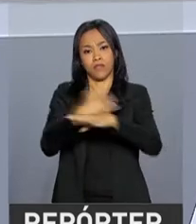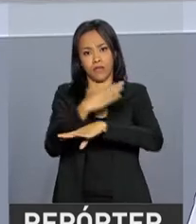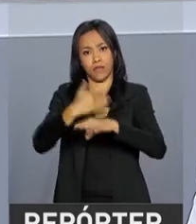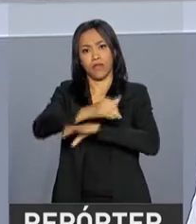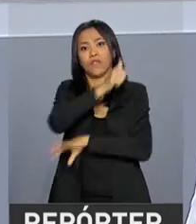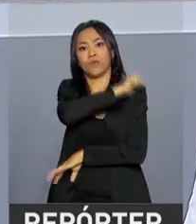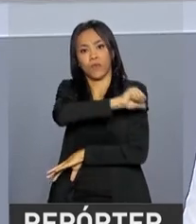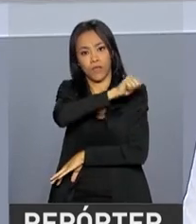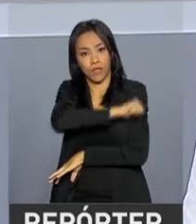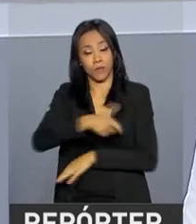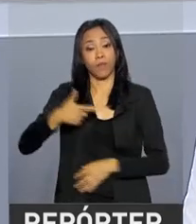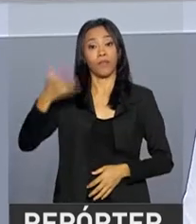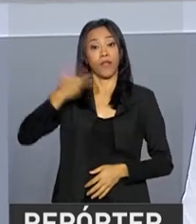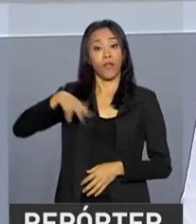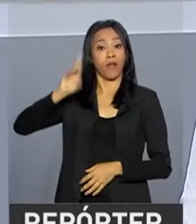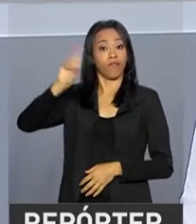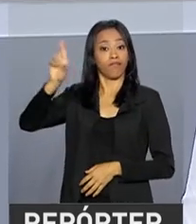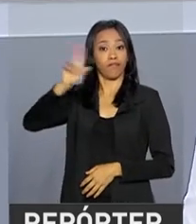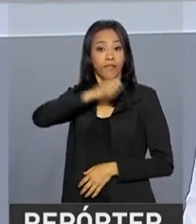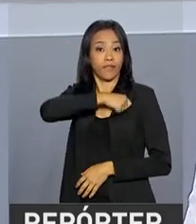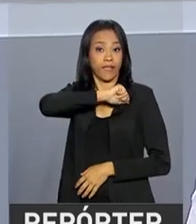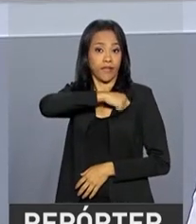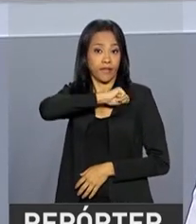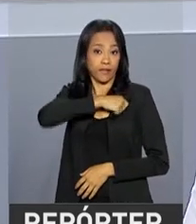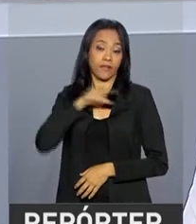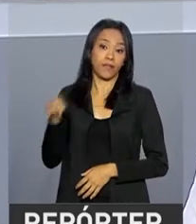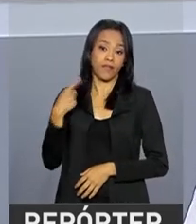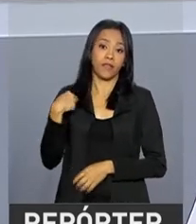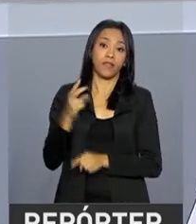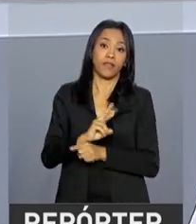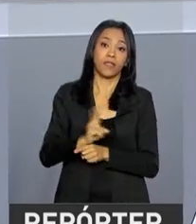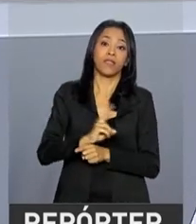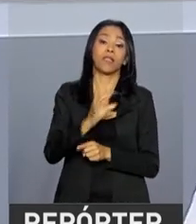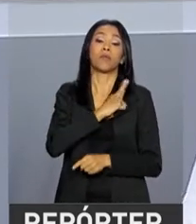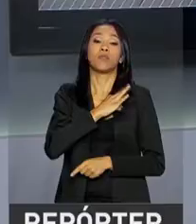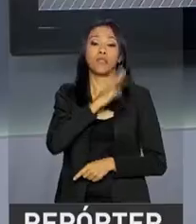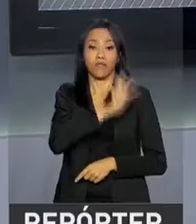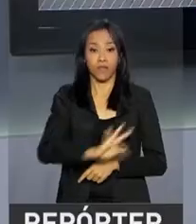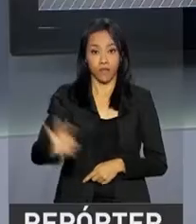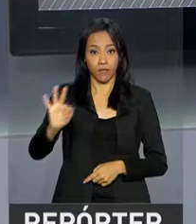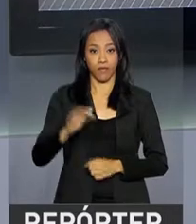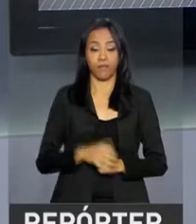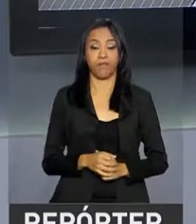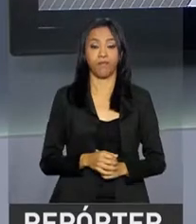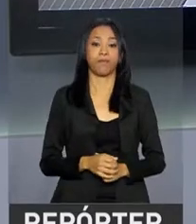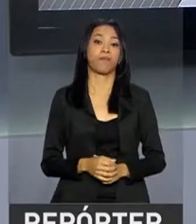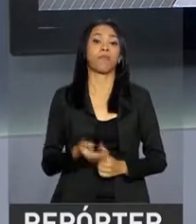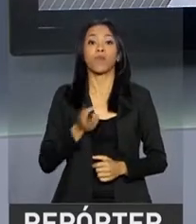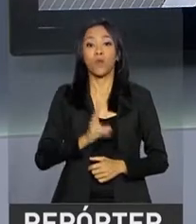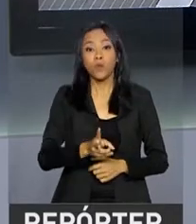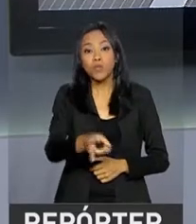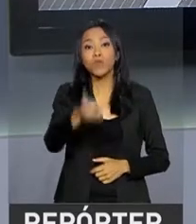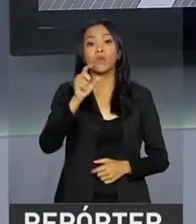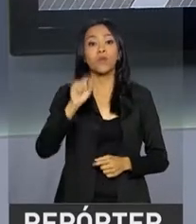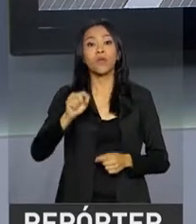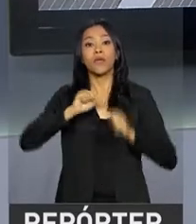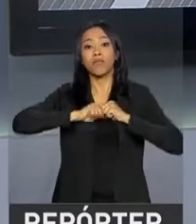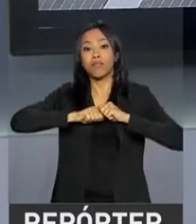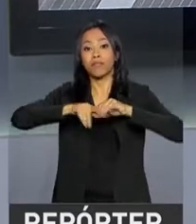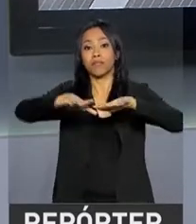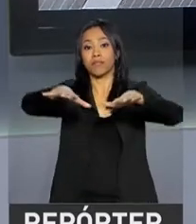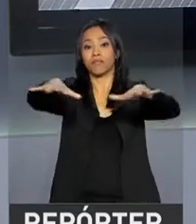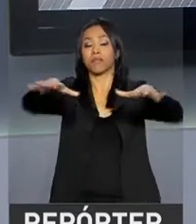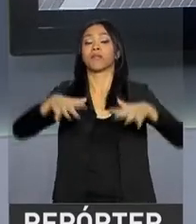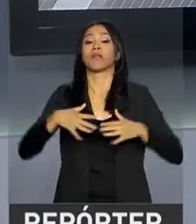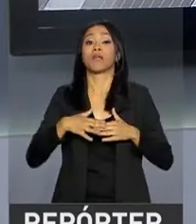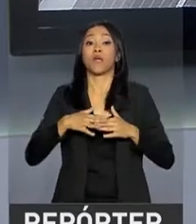investigações fica a cargo da delegacia de repressão a entorpecentes da polícia federal continua repercutindo o resultado do crescimento